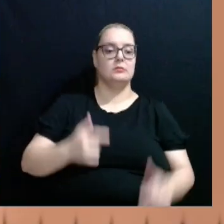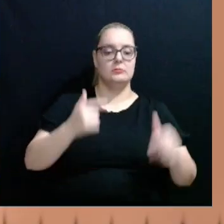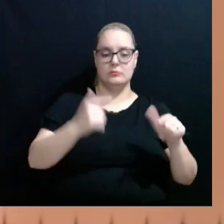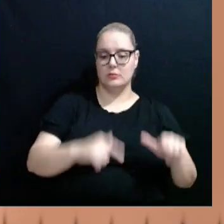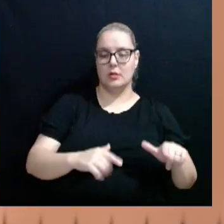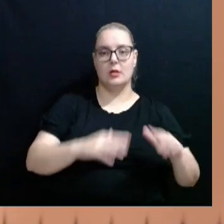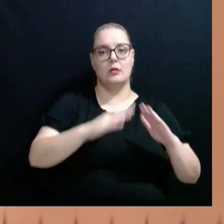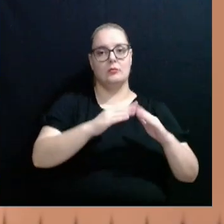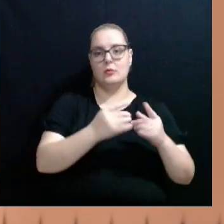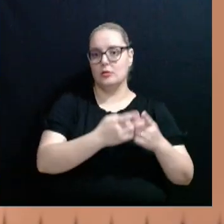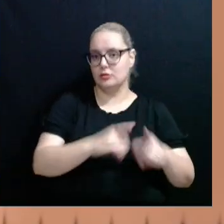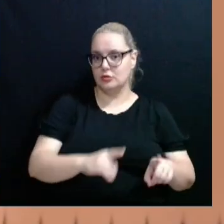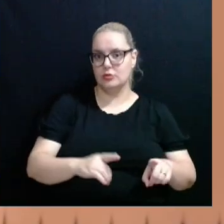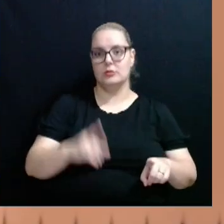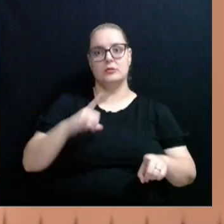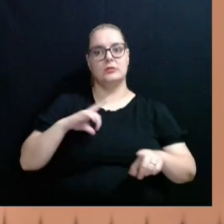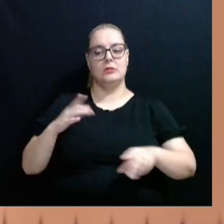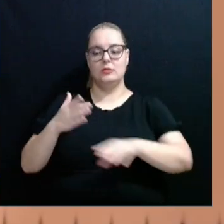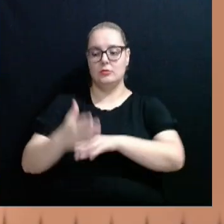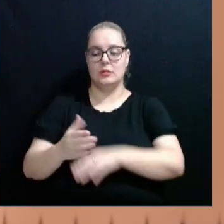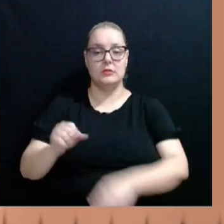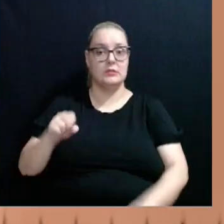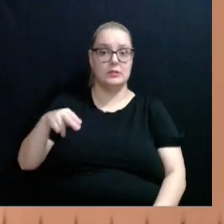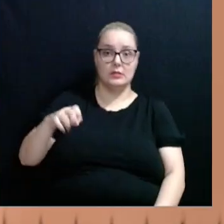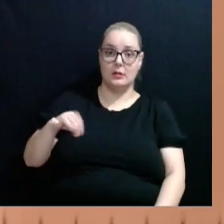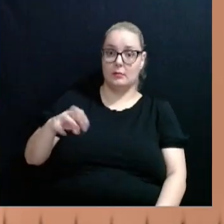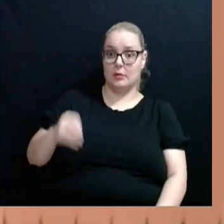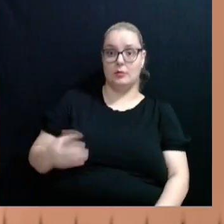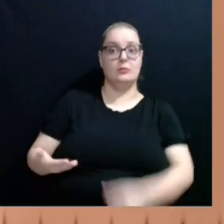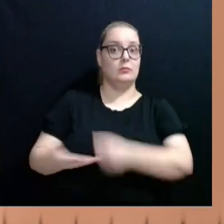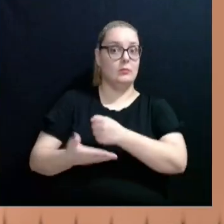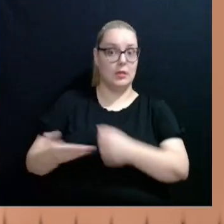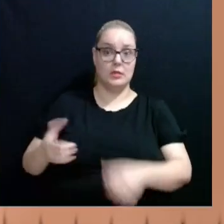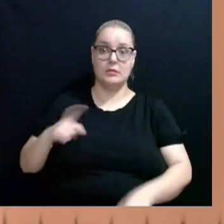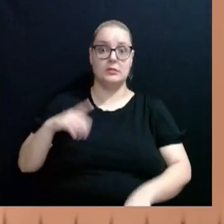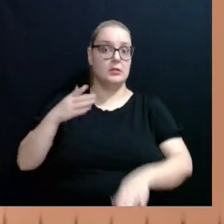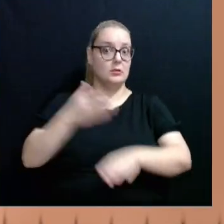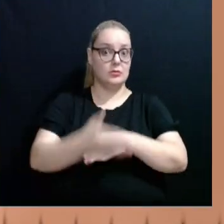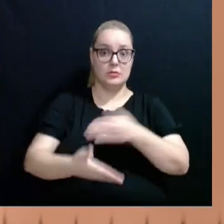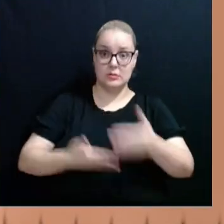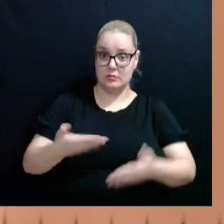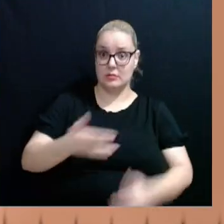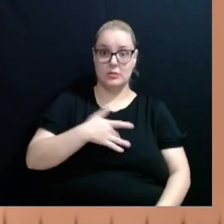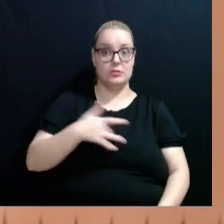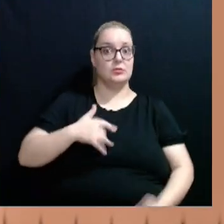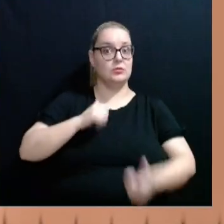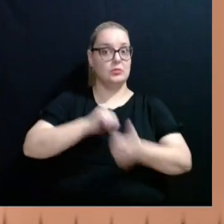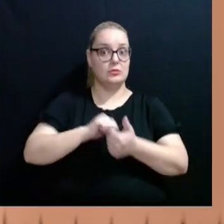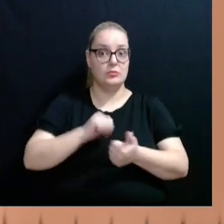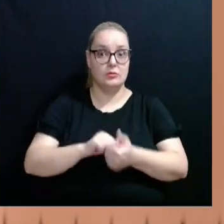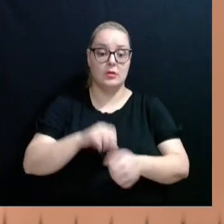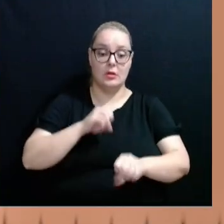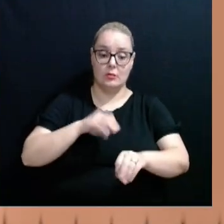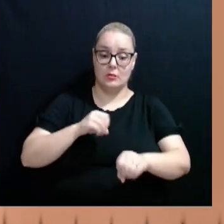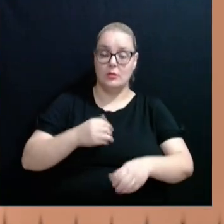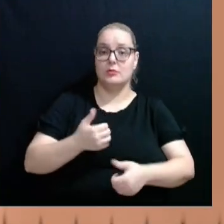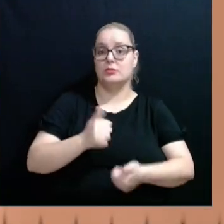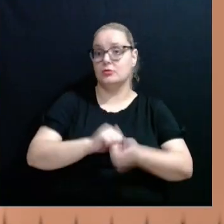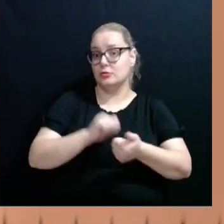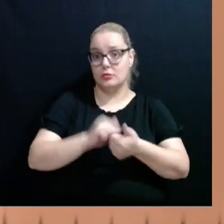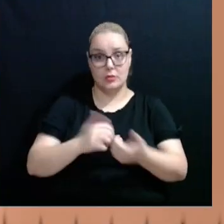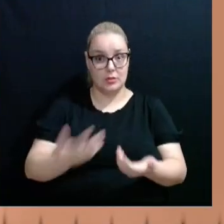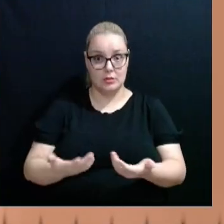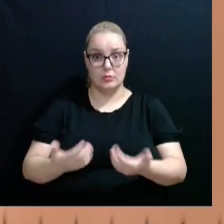se a gente tem acesso a saneamento básico, se a gente tem acesso a serviços de saúde de qualidade, a educação de qualidade, transporte